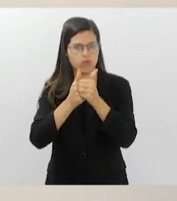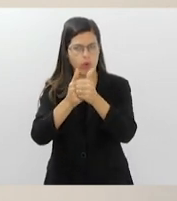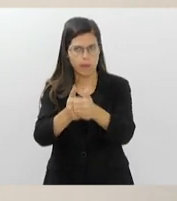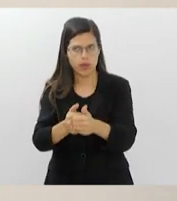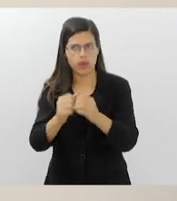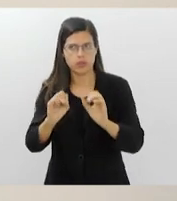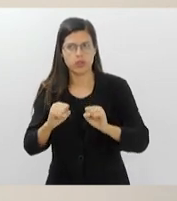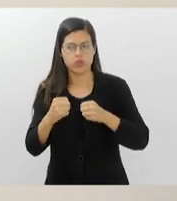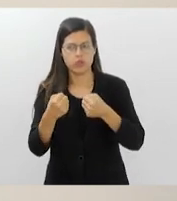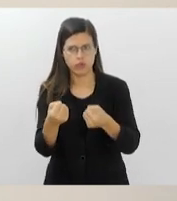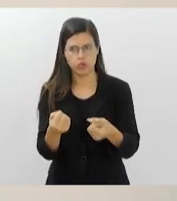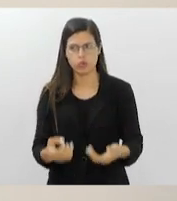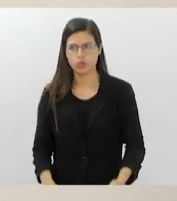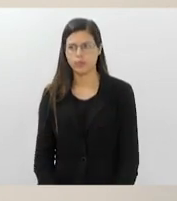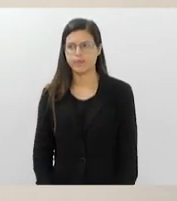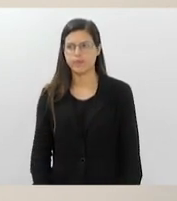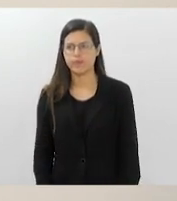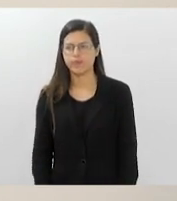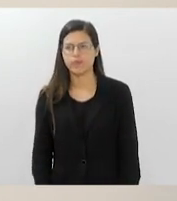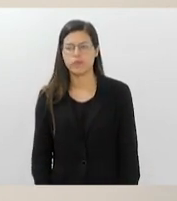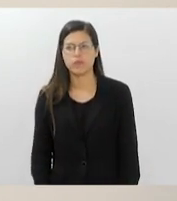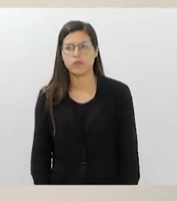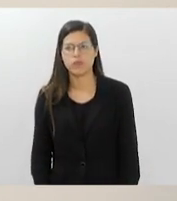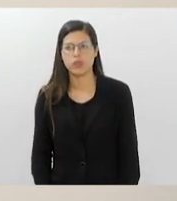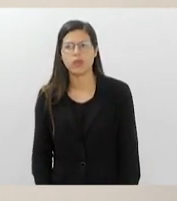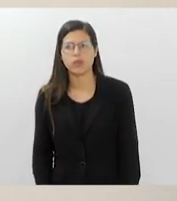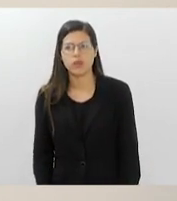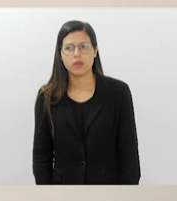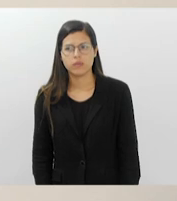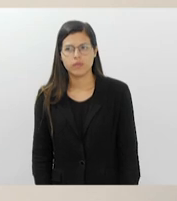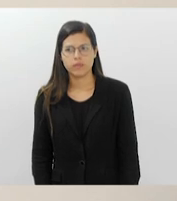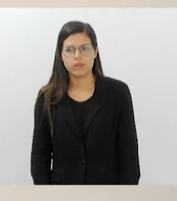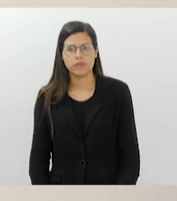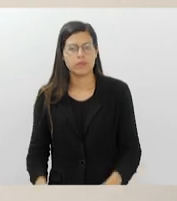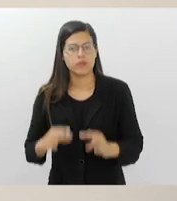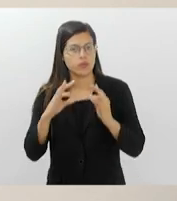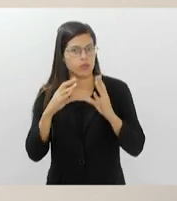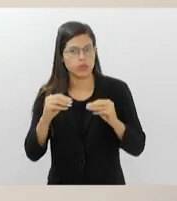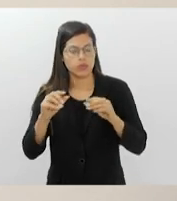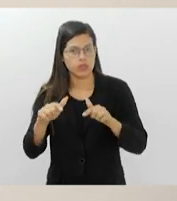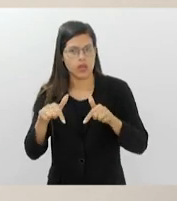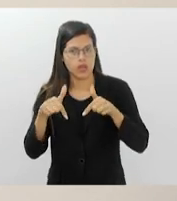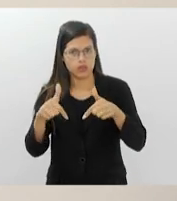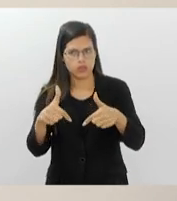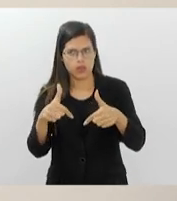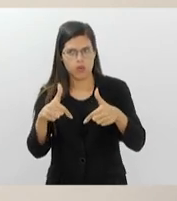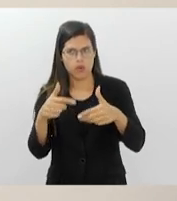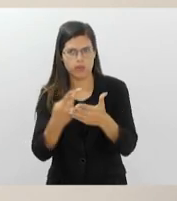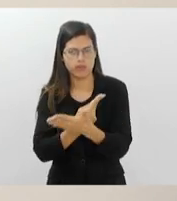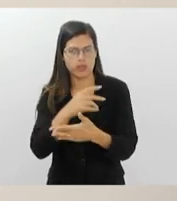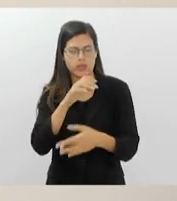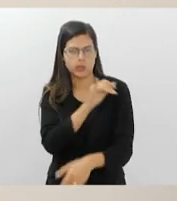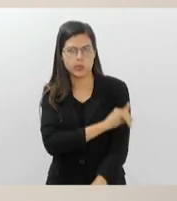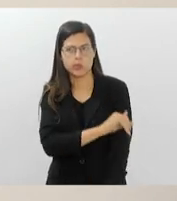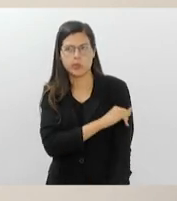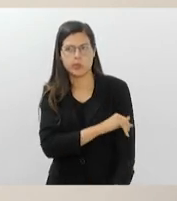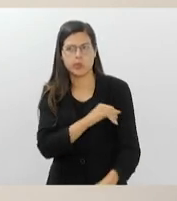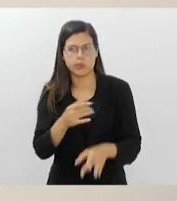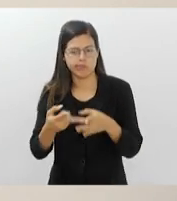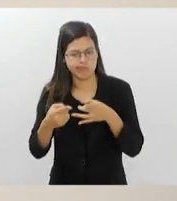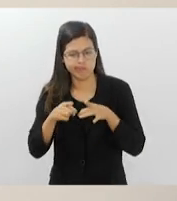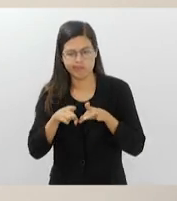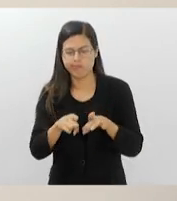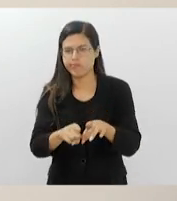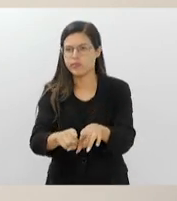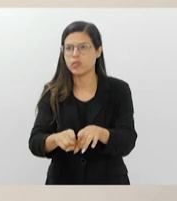esforços e Eh toda a né as ações né que são feitas aqui no Rio de Janeiro estão de Fato muito alinhadas com o plano